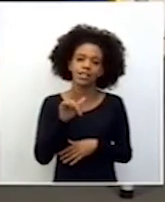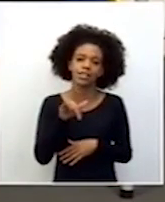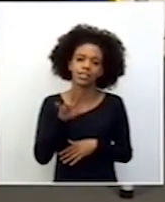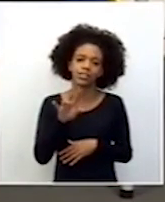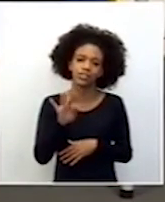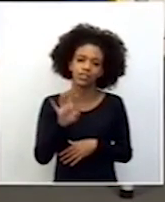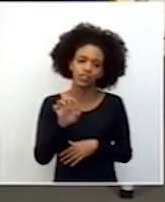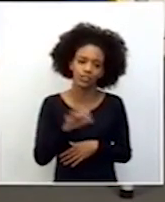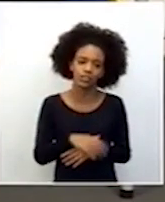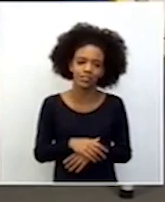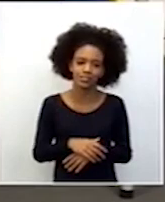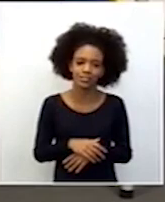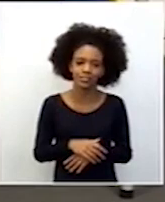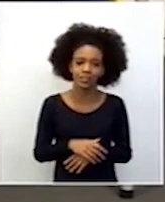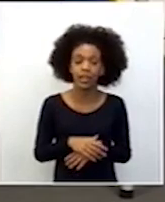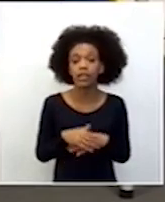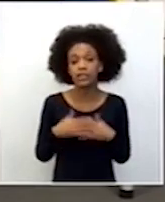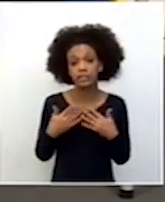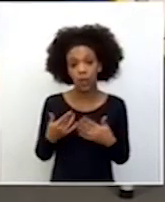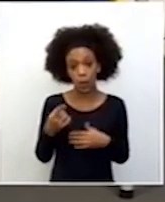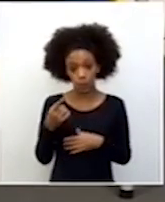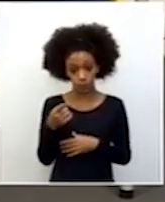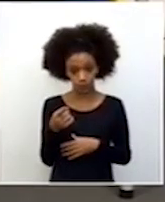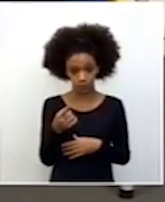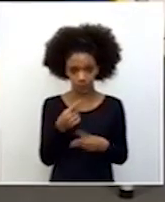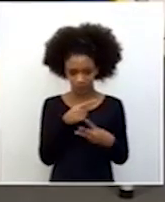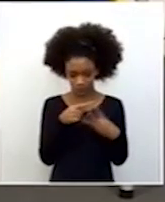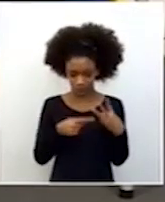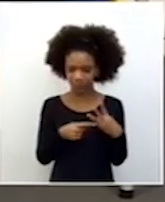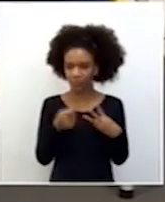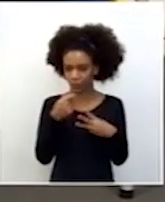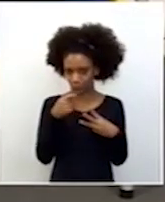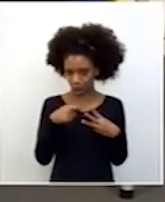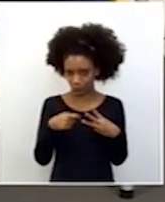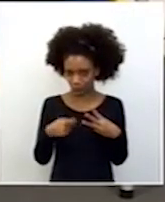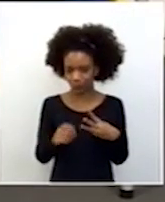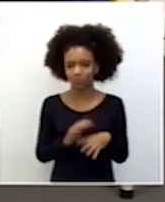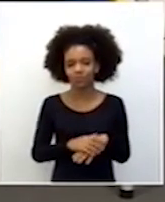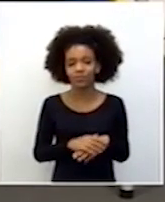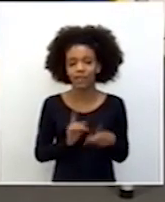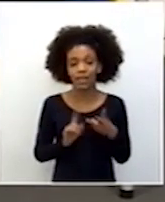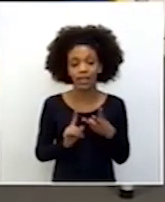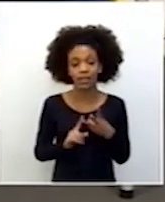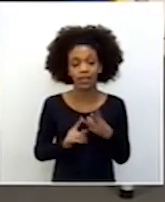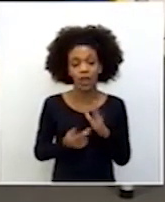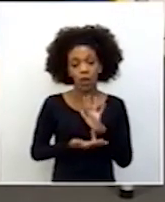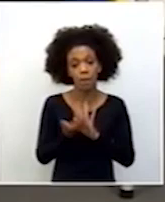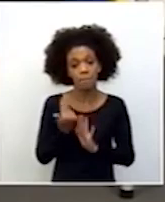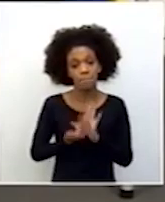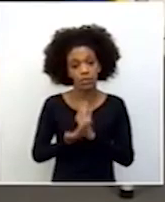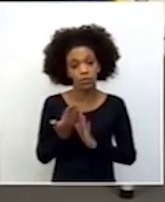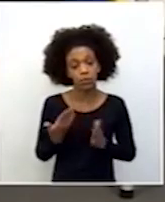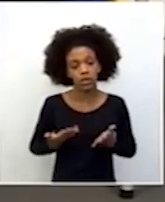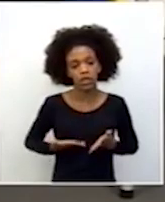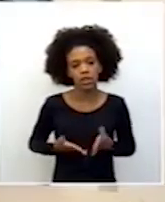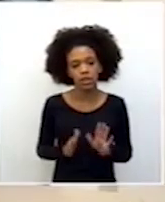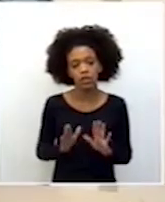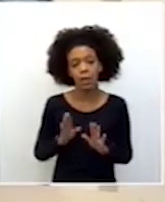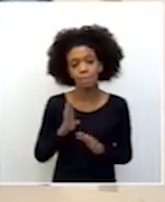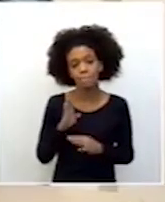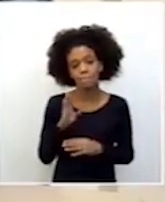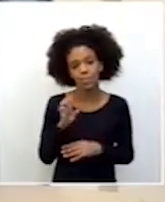René Magritte. Magritte. O René Magritte. Anotado, professora. O René Magritte é um pintor que nasceu na